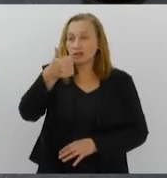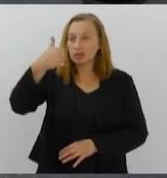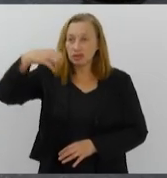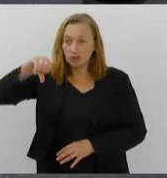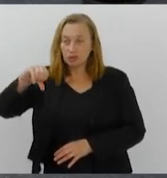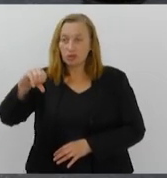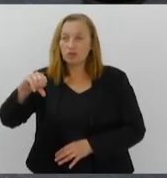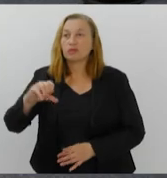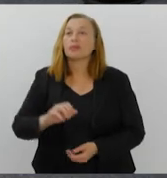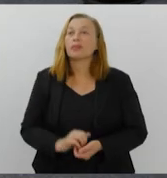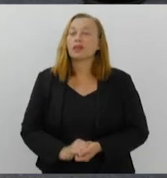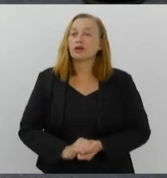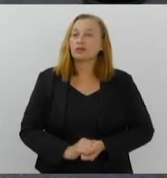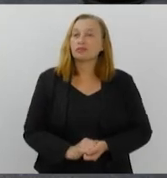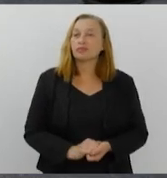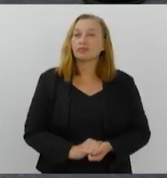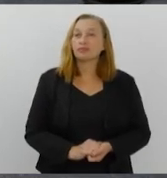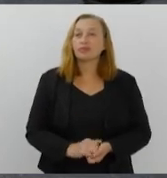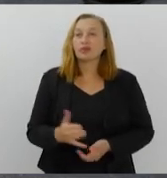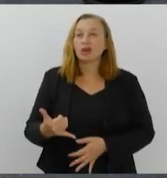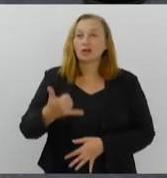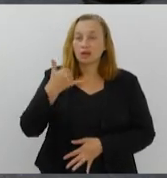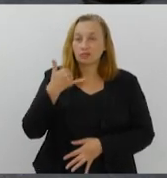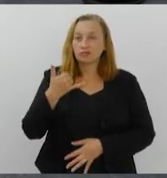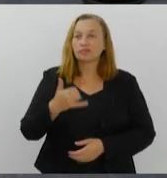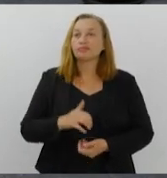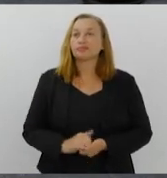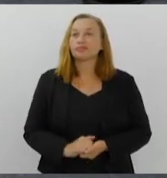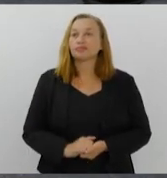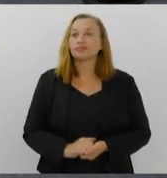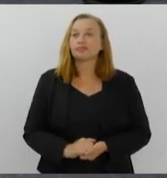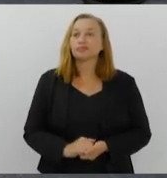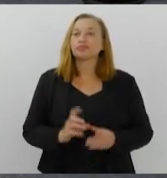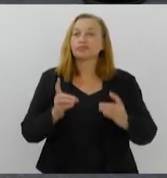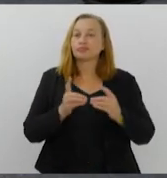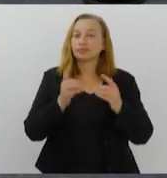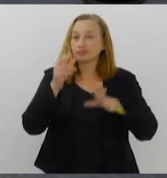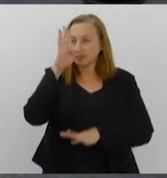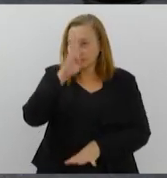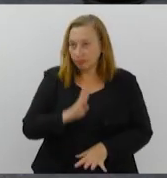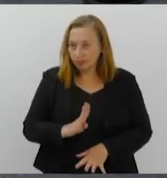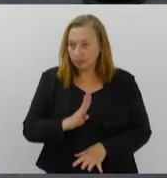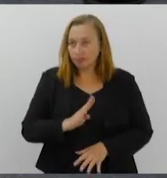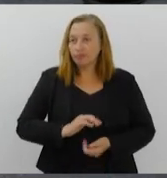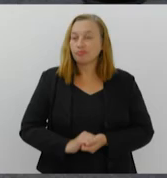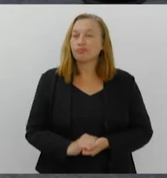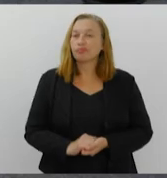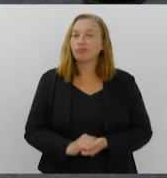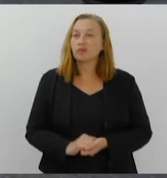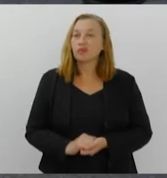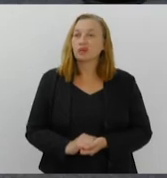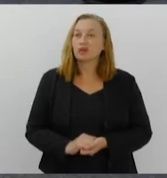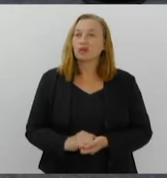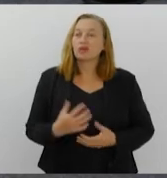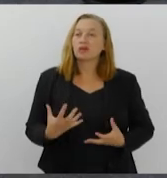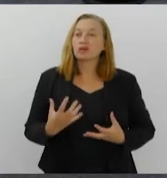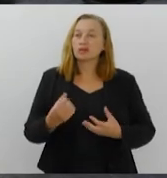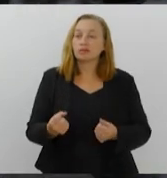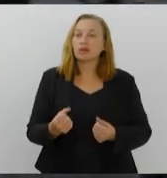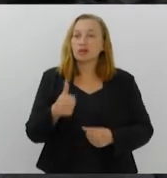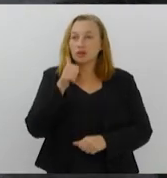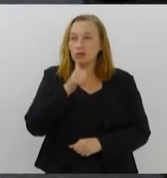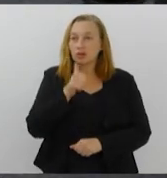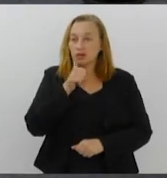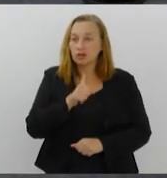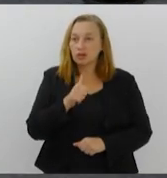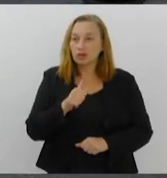0800-282-0119. Esse é o atendimento que faz, então, atendimento gratuito. Você vai receber, as mulheres em situação